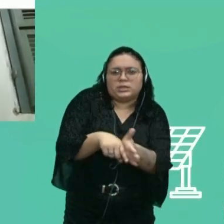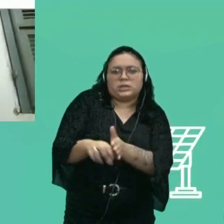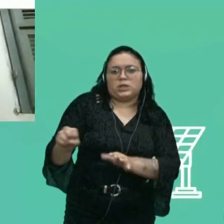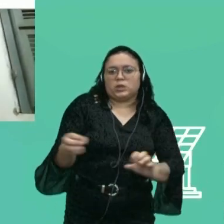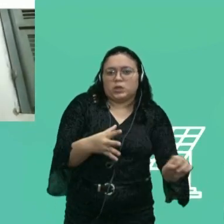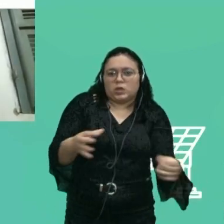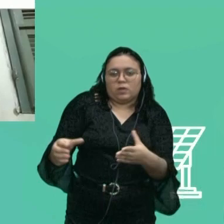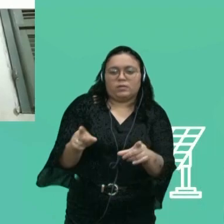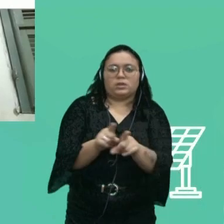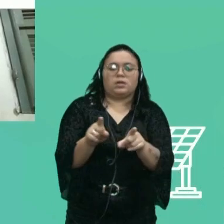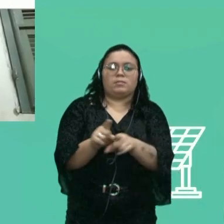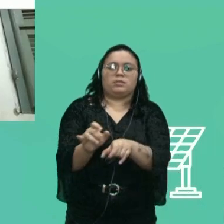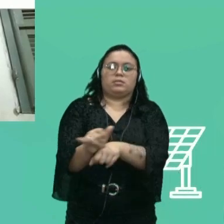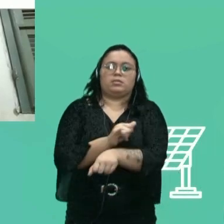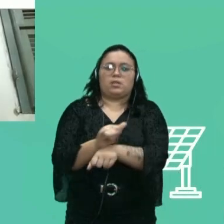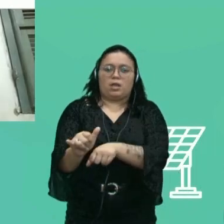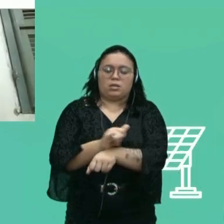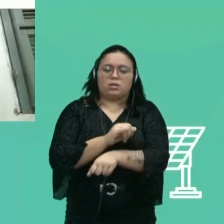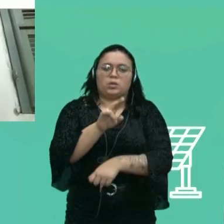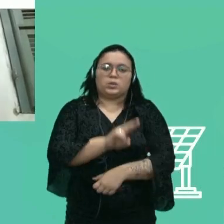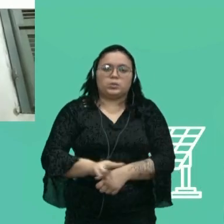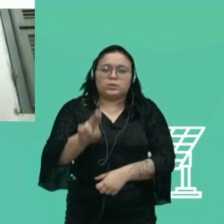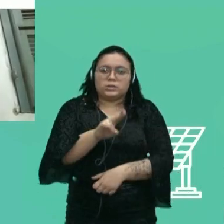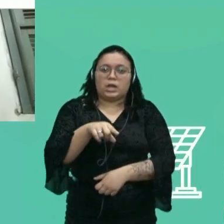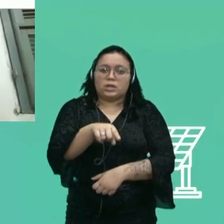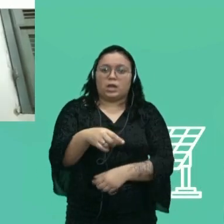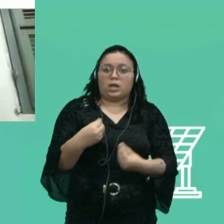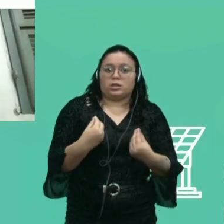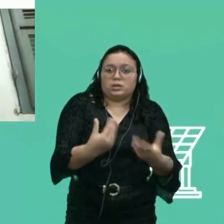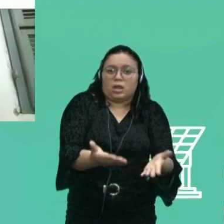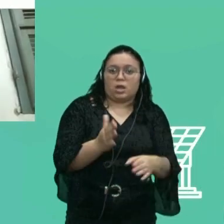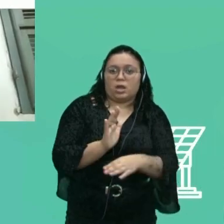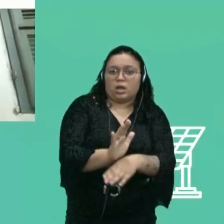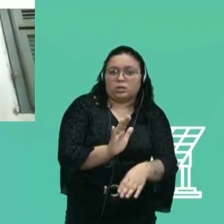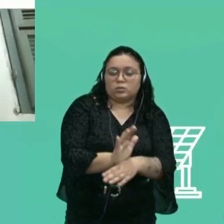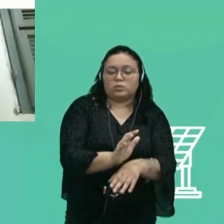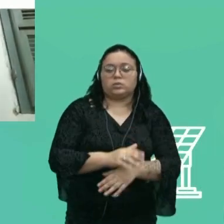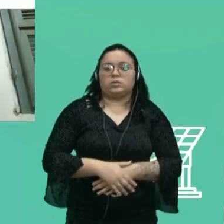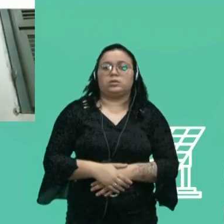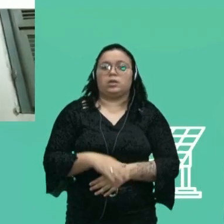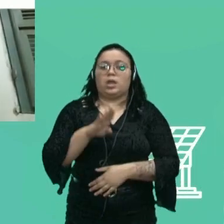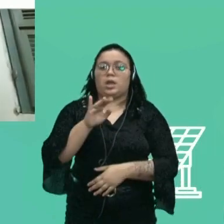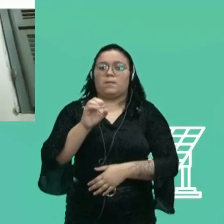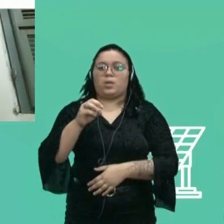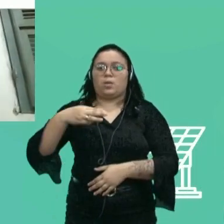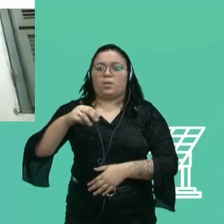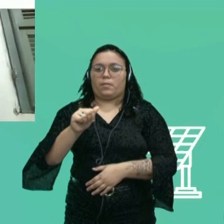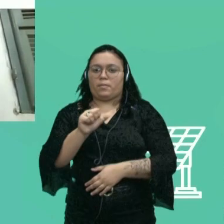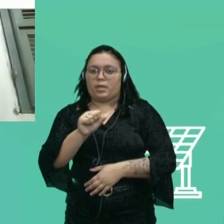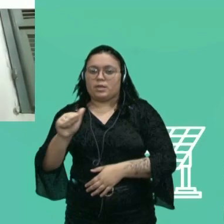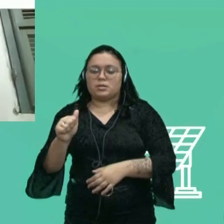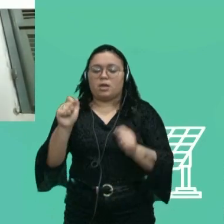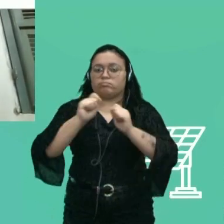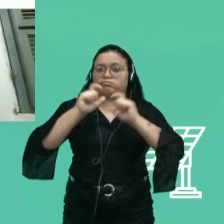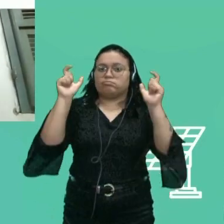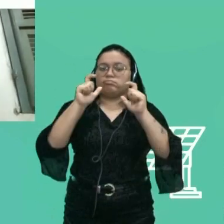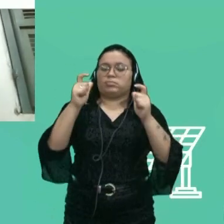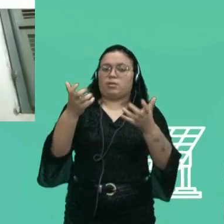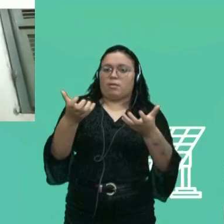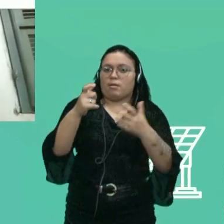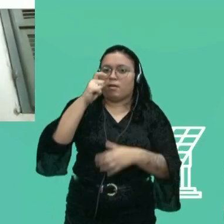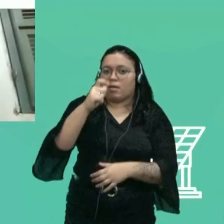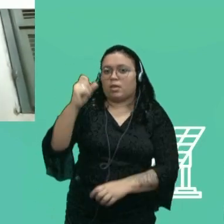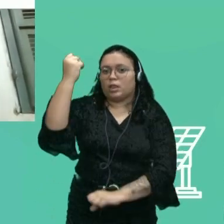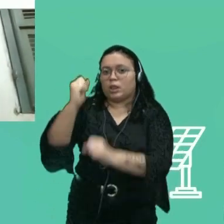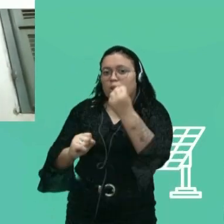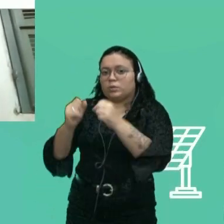das técnicas envolvidas no favorecimento da produção do biohidrogênio, por exemplo. Permita despertar em maior grau o interesse da indústria e